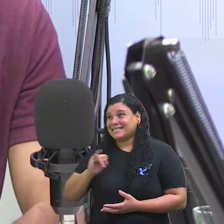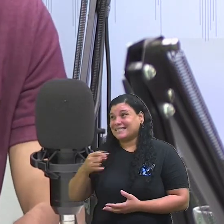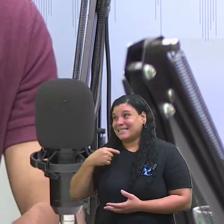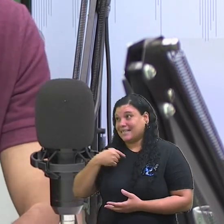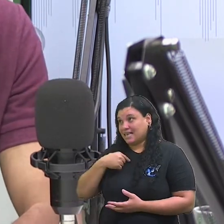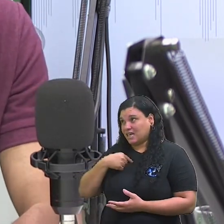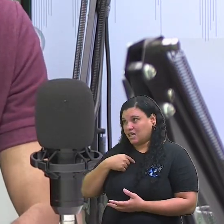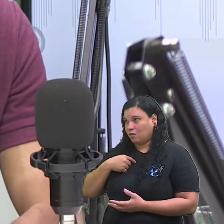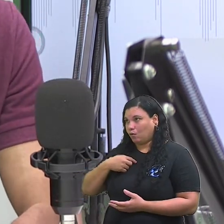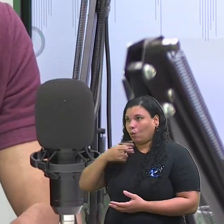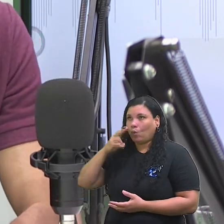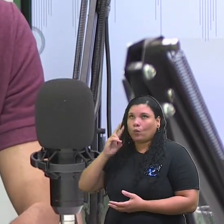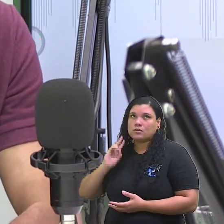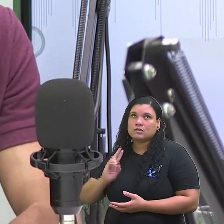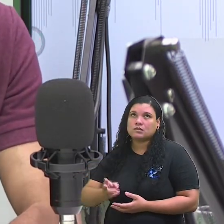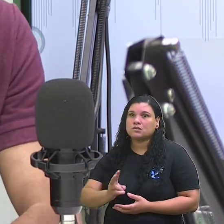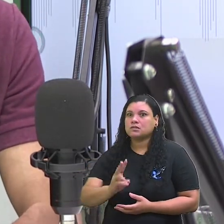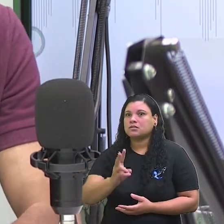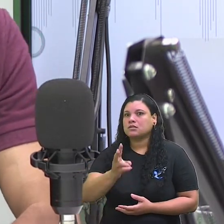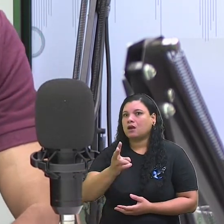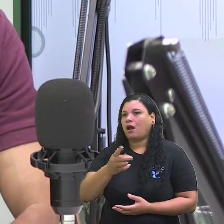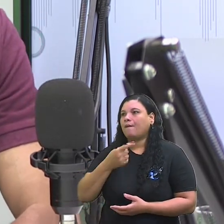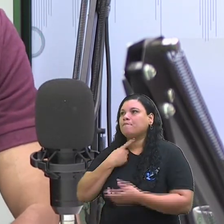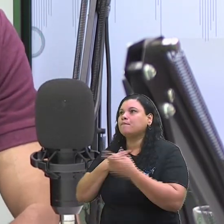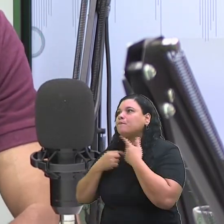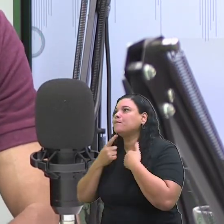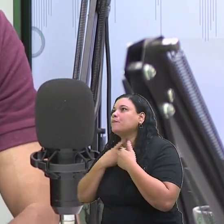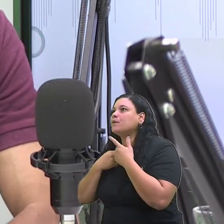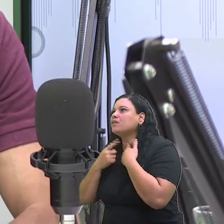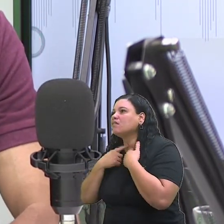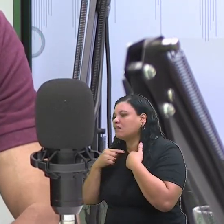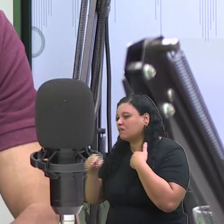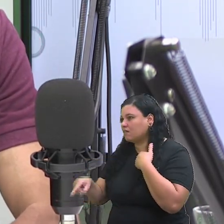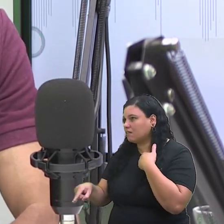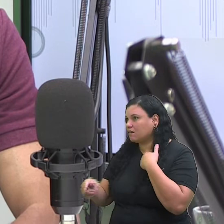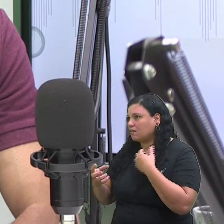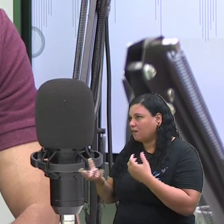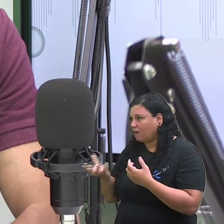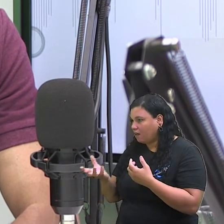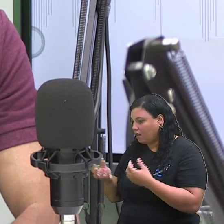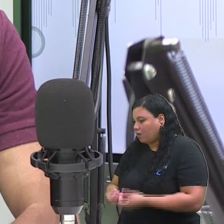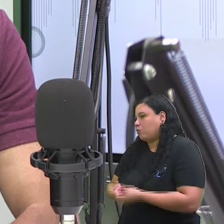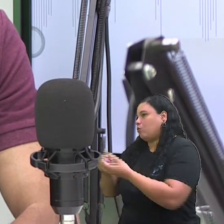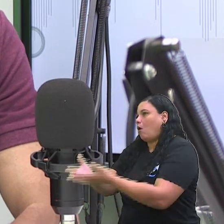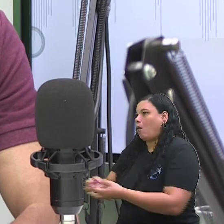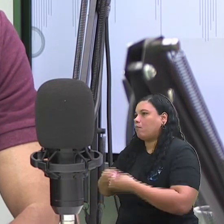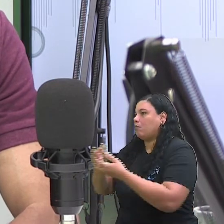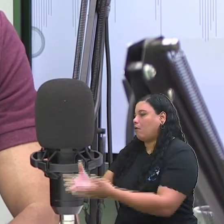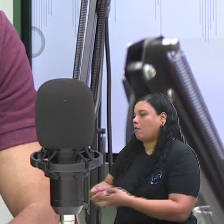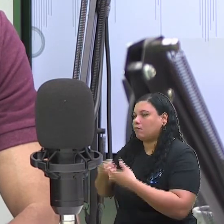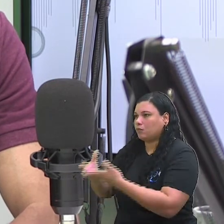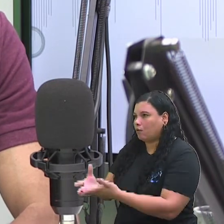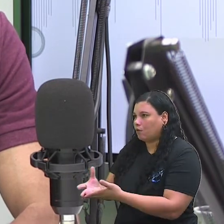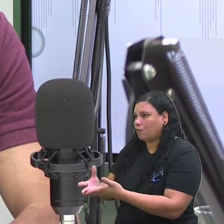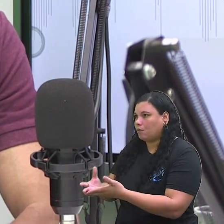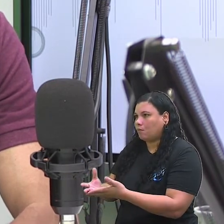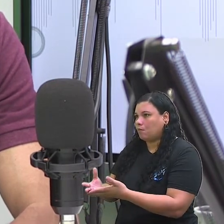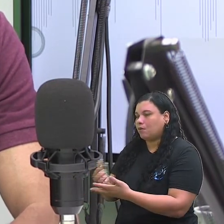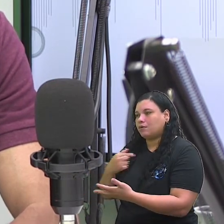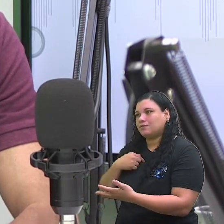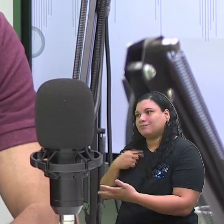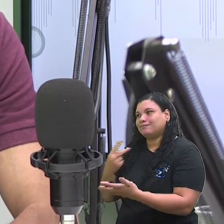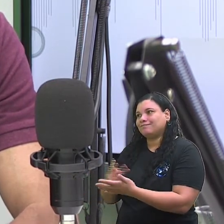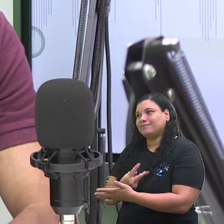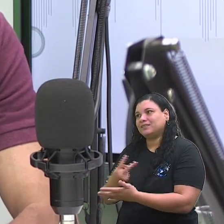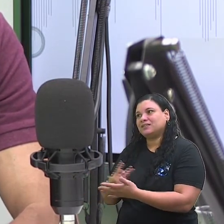meu, eu estarei contribuindo para que ele se torne, consequentemente, um delinquente. Sim. Filhos aos quais pai